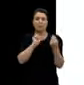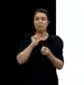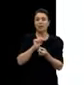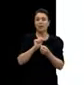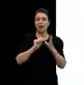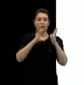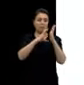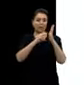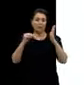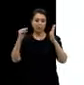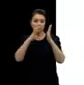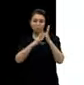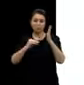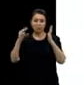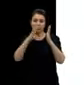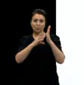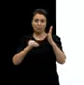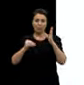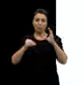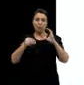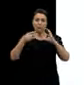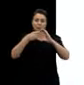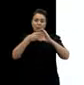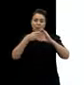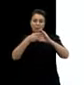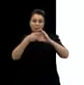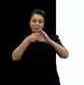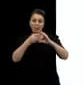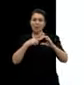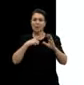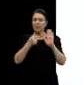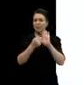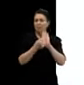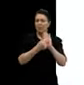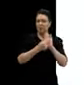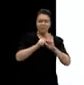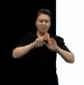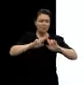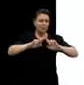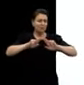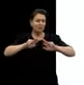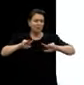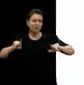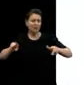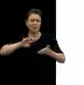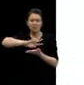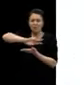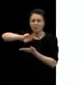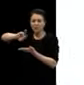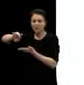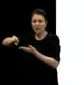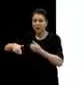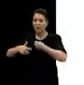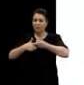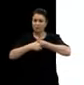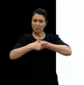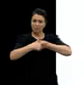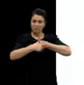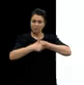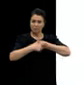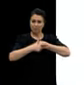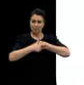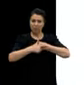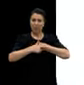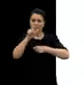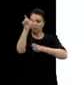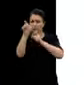das células e apresenta diversas funções no organismo, como originar um novo indivíduo e